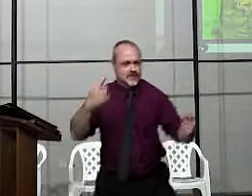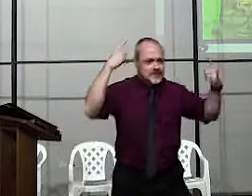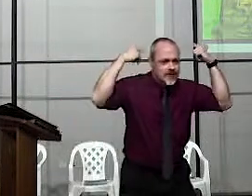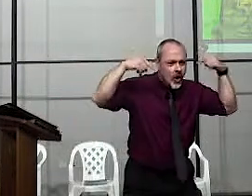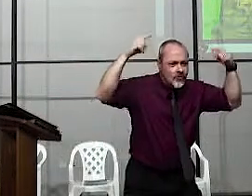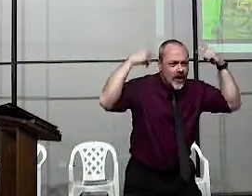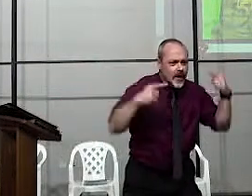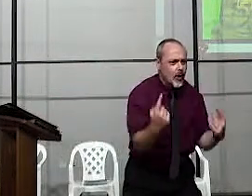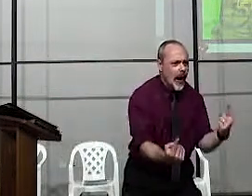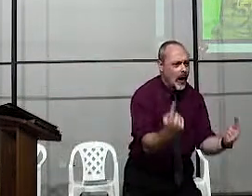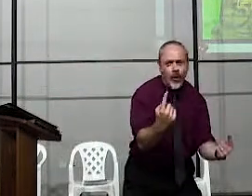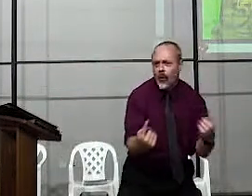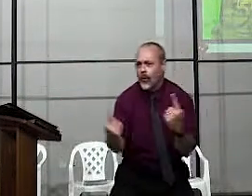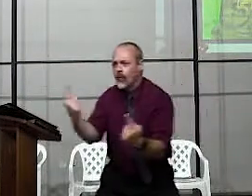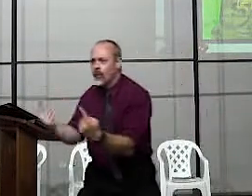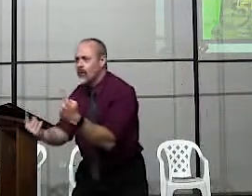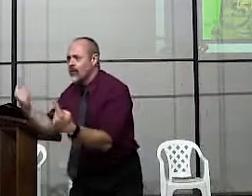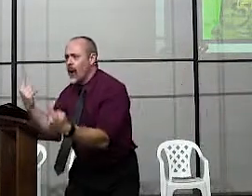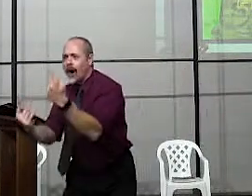Vegetais ou ovelha?